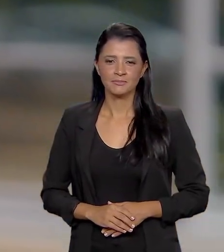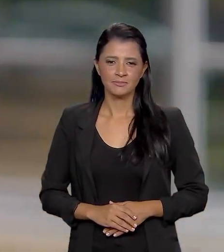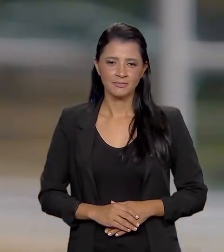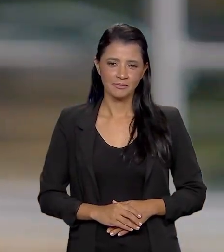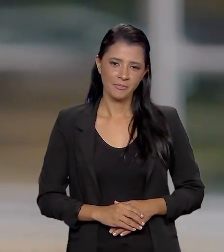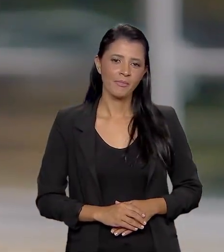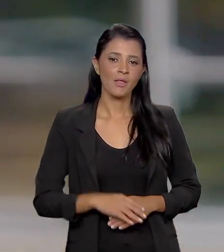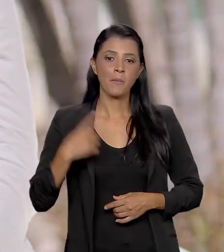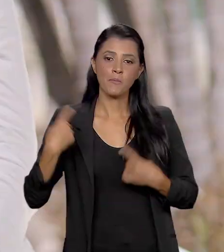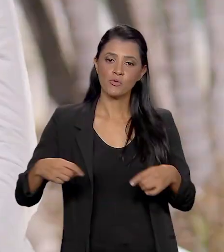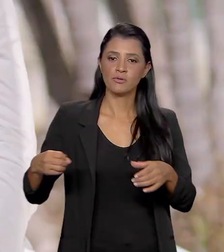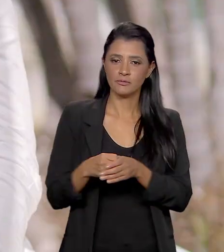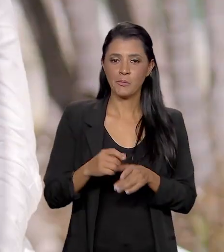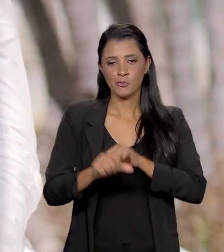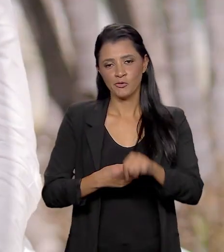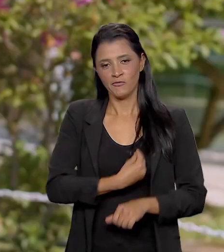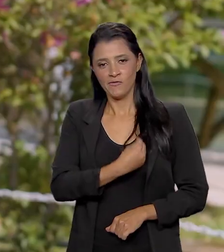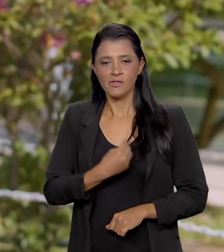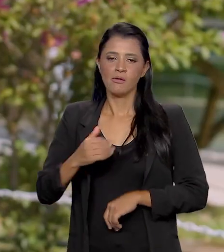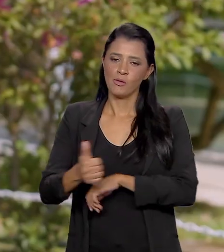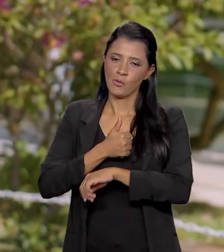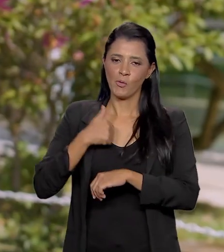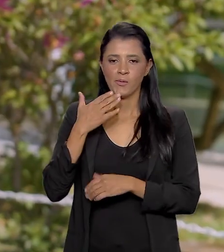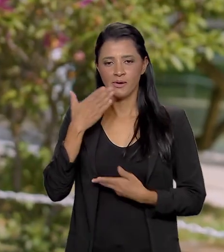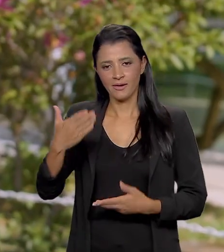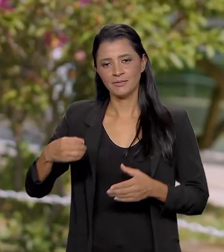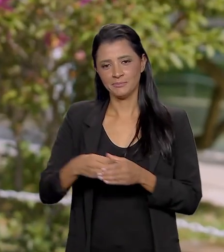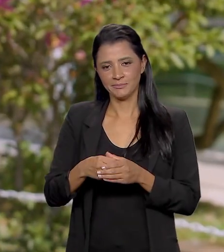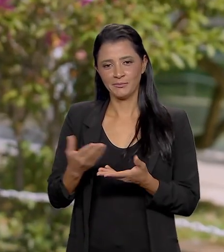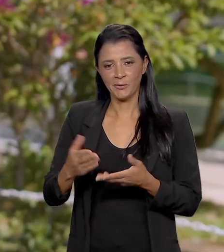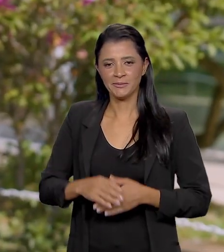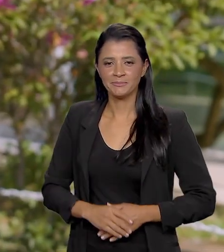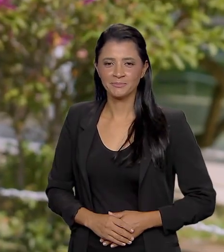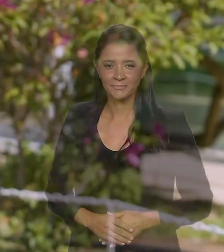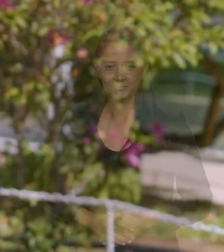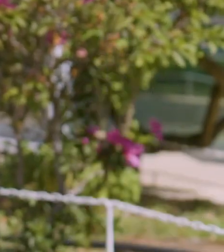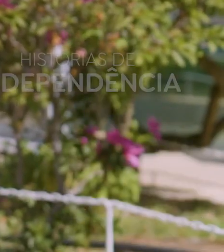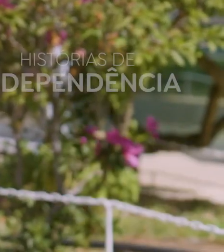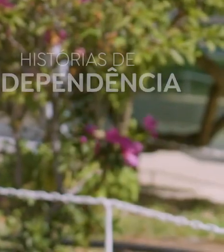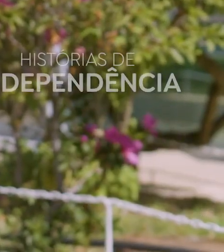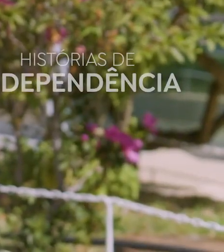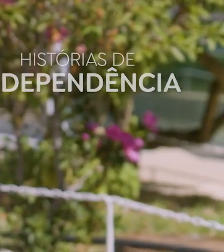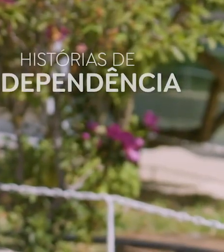A política de cotas mudou minha vida. Eu sou fruto da política de cotas.